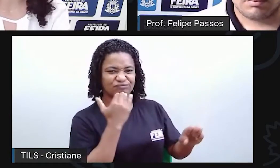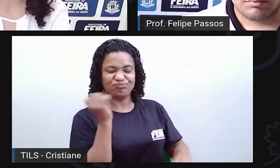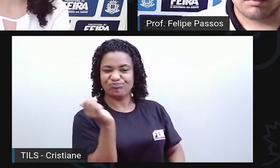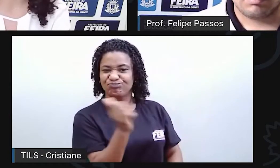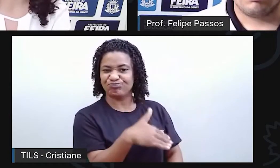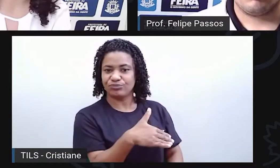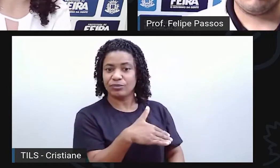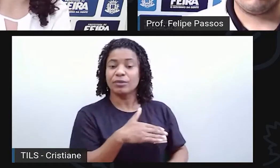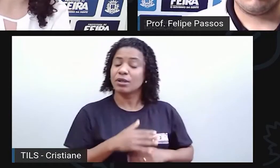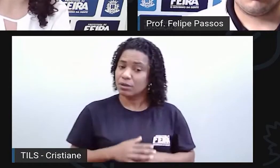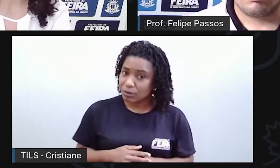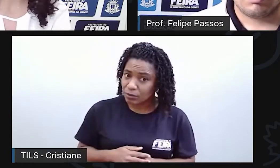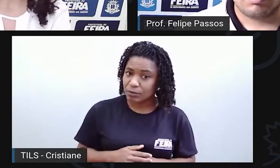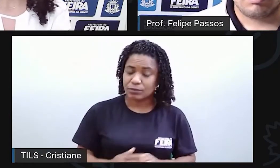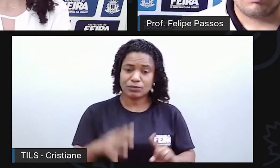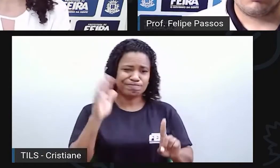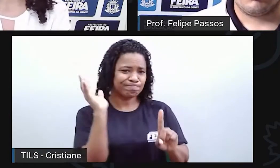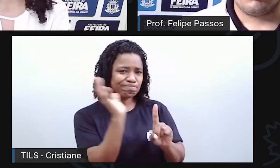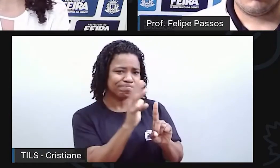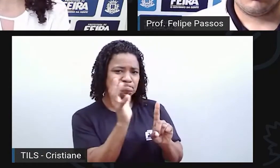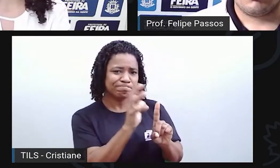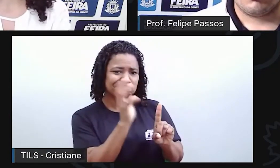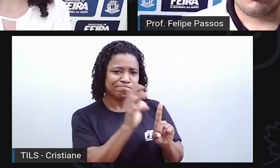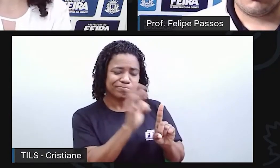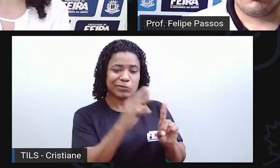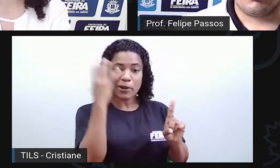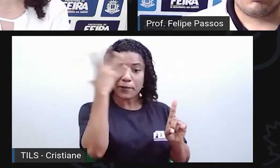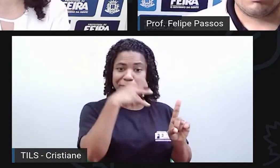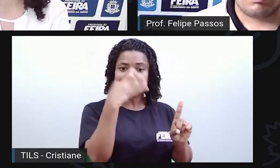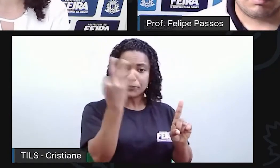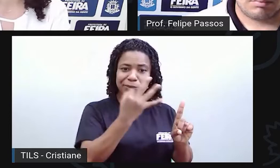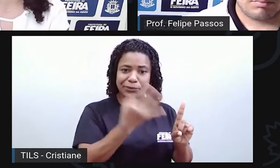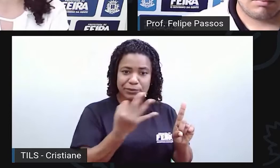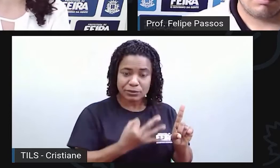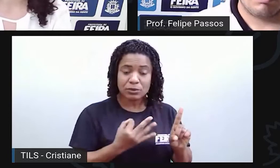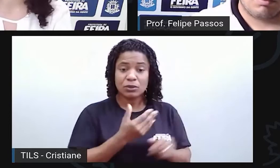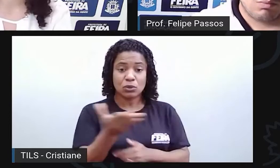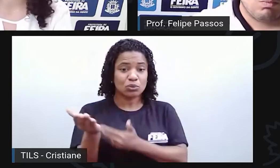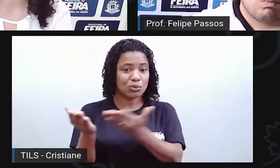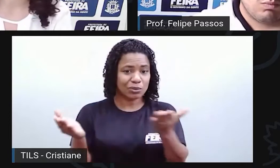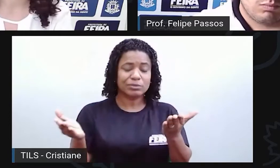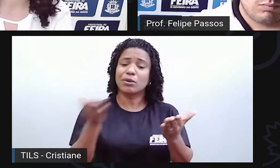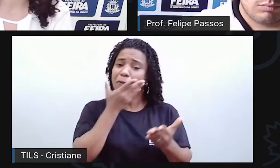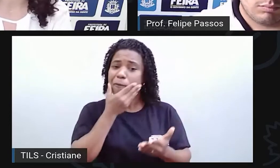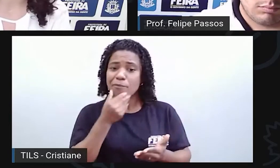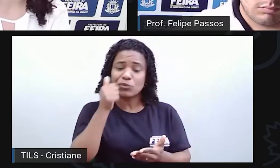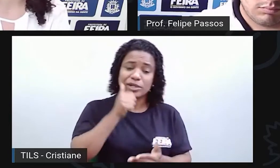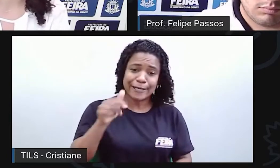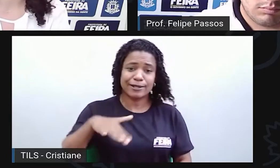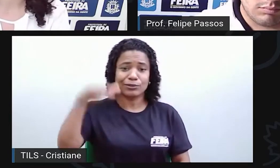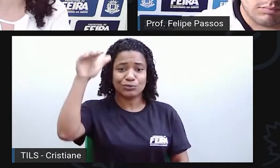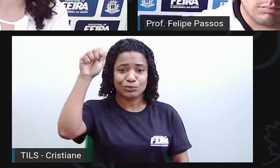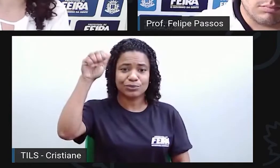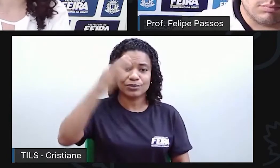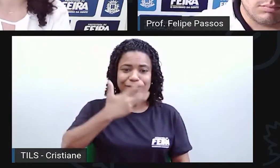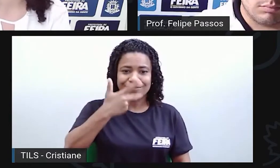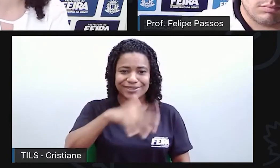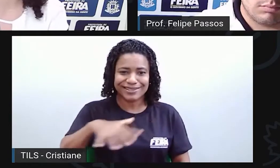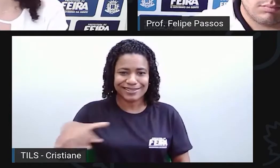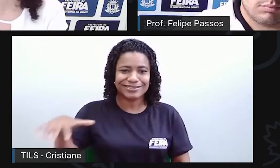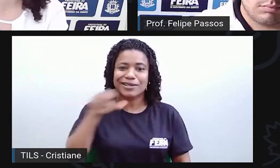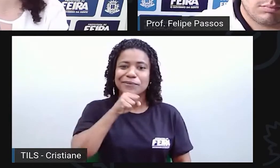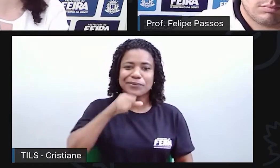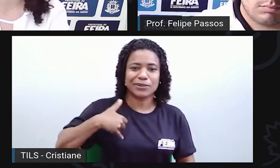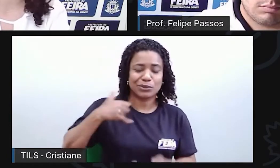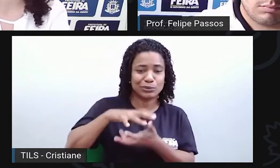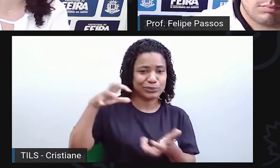regularização, vamos falar assim, que atinge a todo mundo. Homens, mulheres, adultos, crianças, idosos,